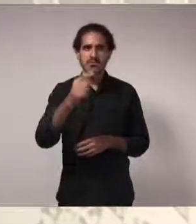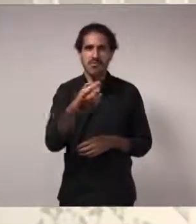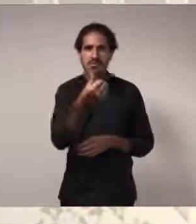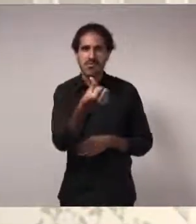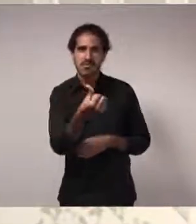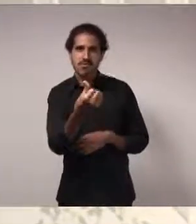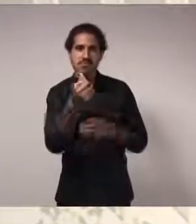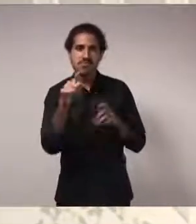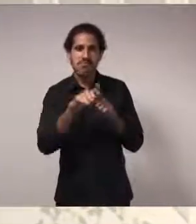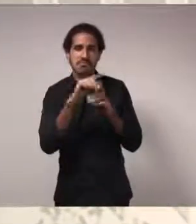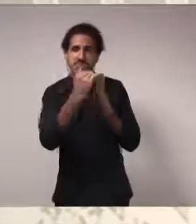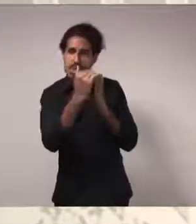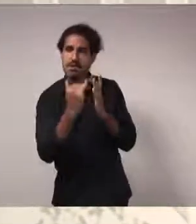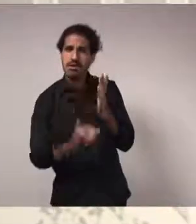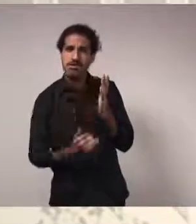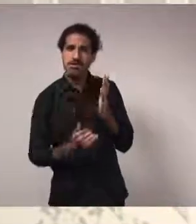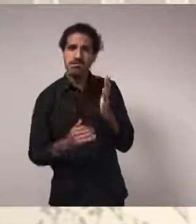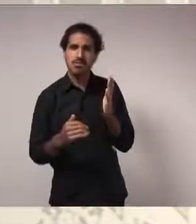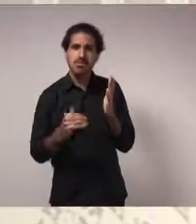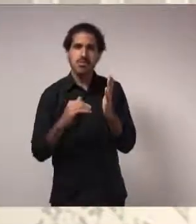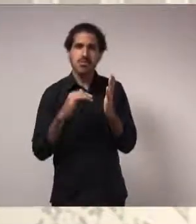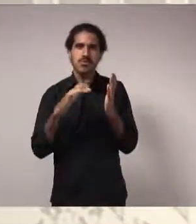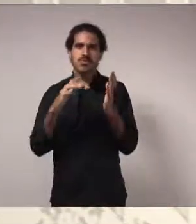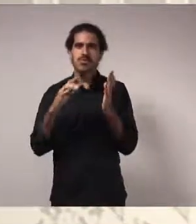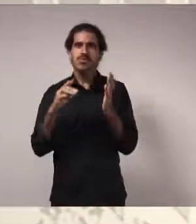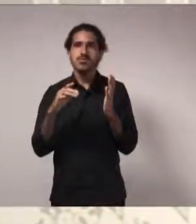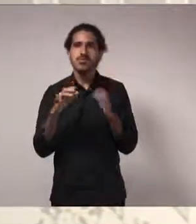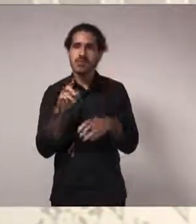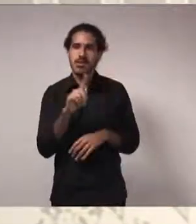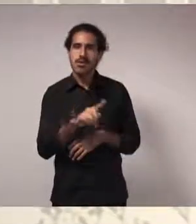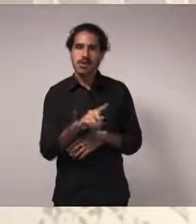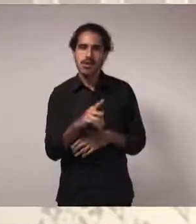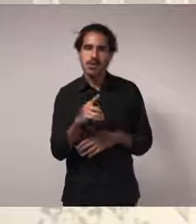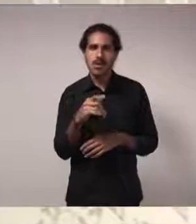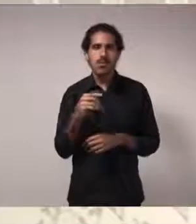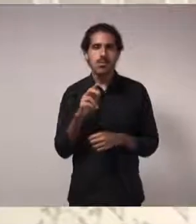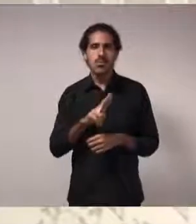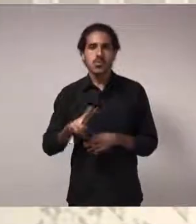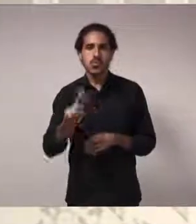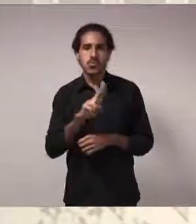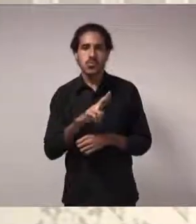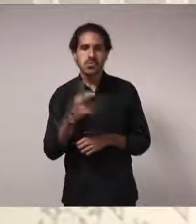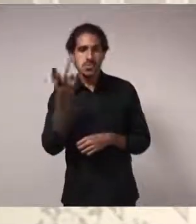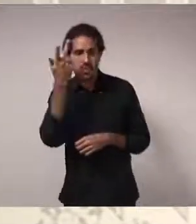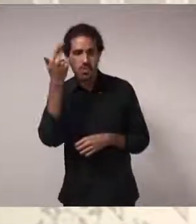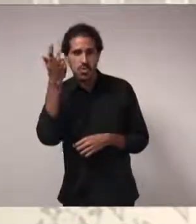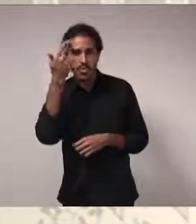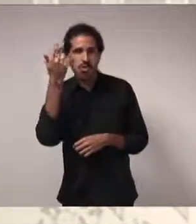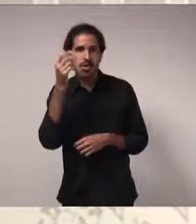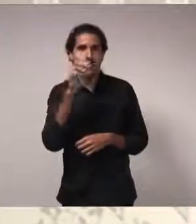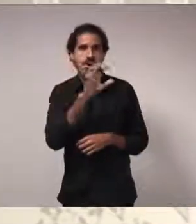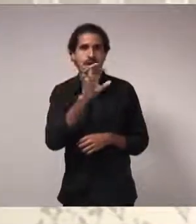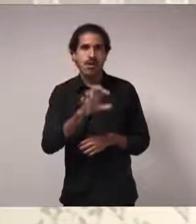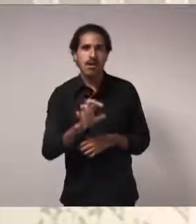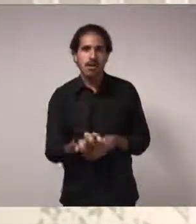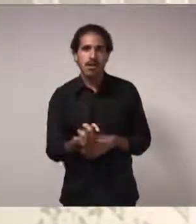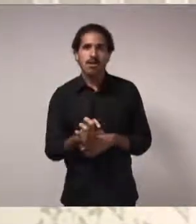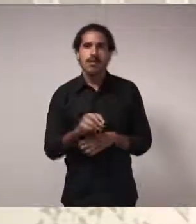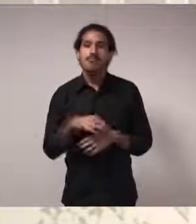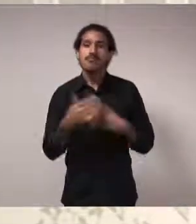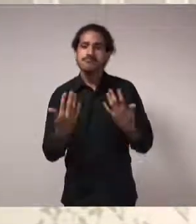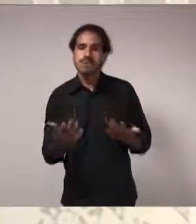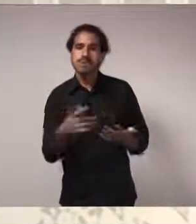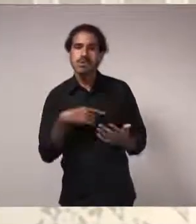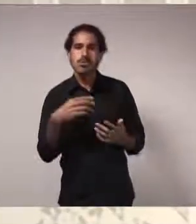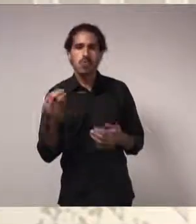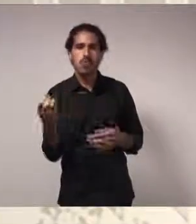até menos em carga parcial, que é a condição de operação mais comum, mais constante dos equipamentos. Ou seja, então, as